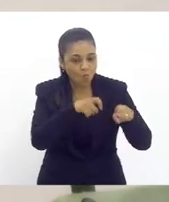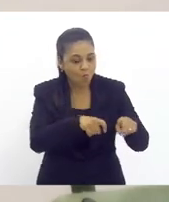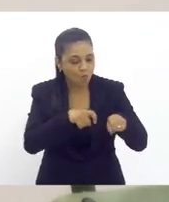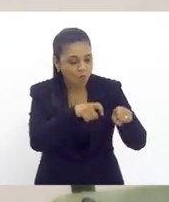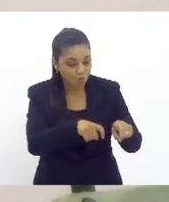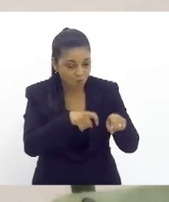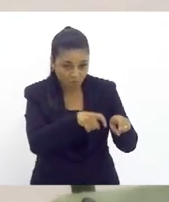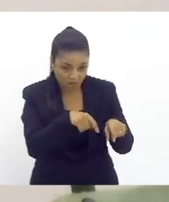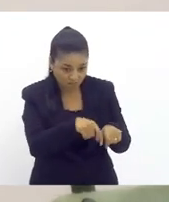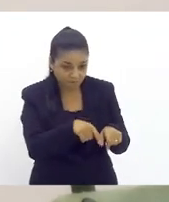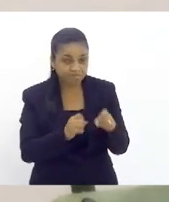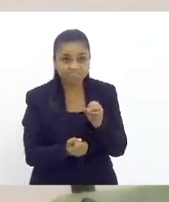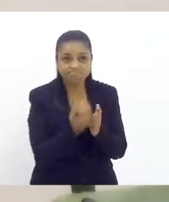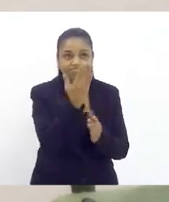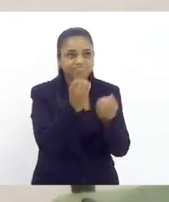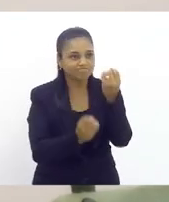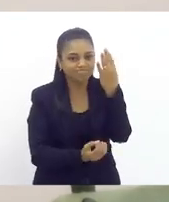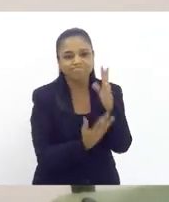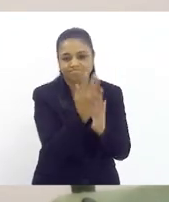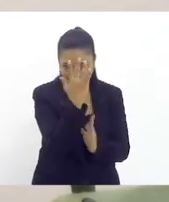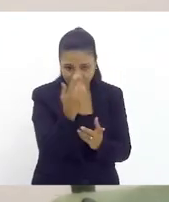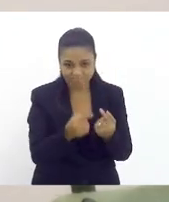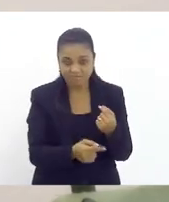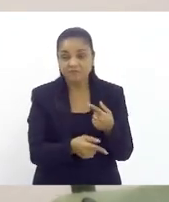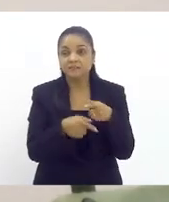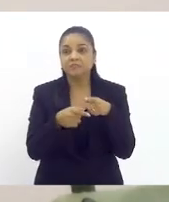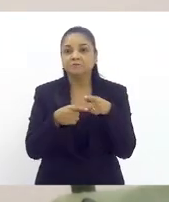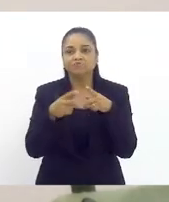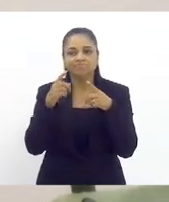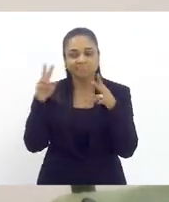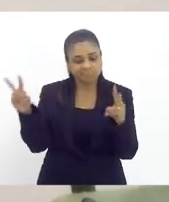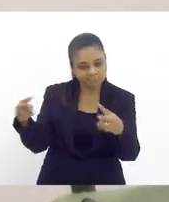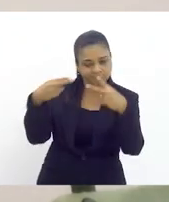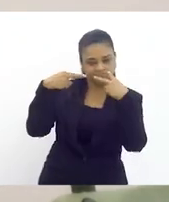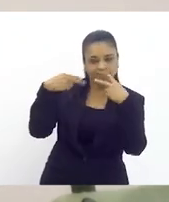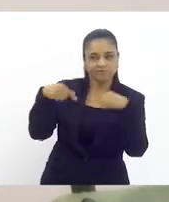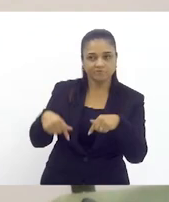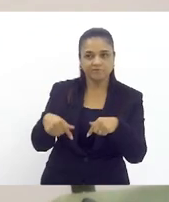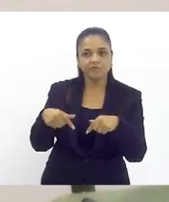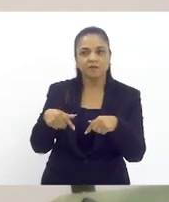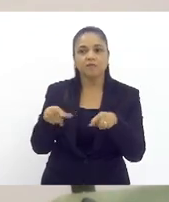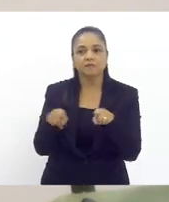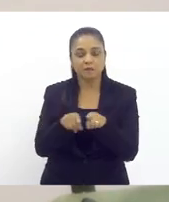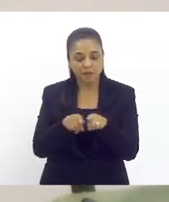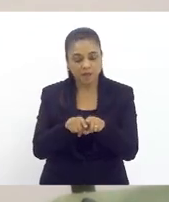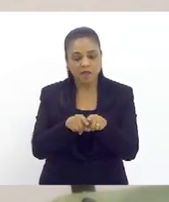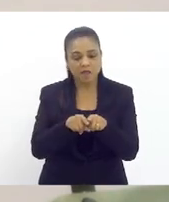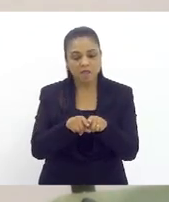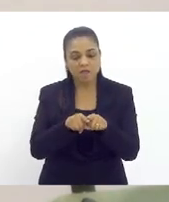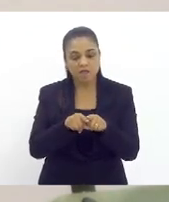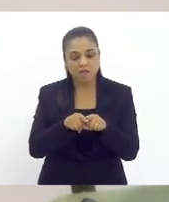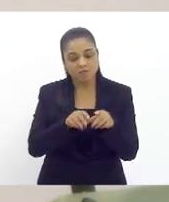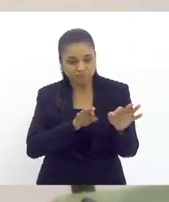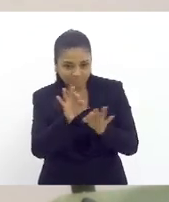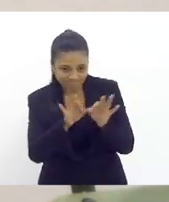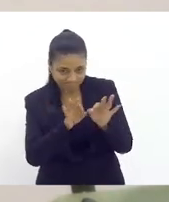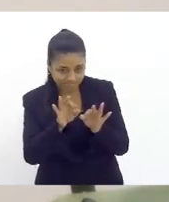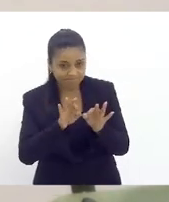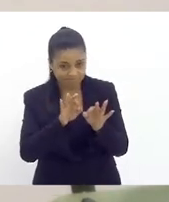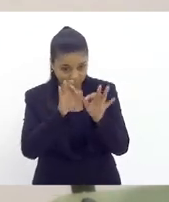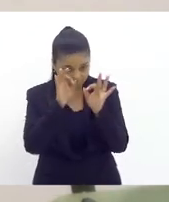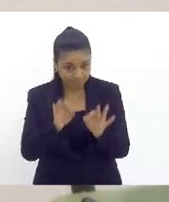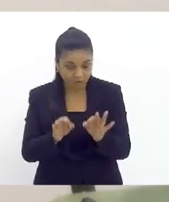um todo né integrando Então queria chamar atenção Para isso e também indo na linha das ações concretas que o Maurício colocou no final né